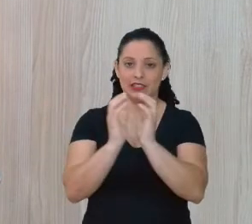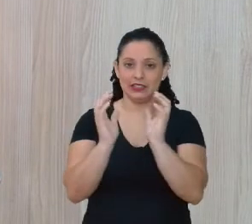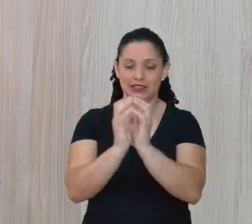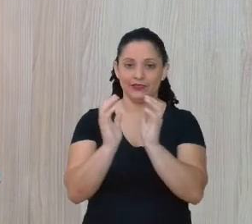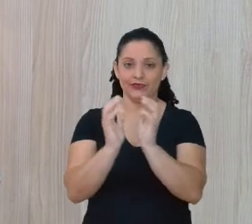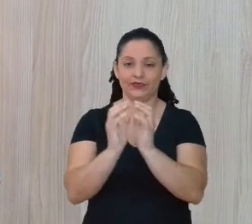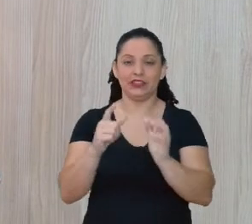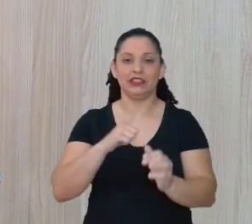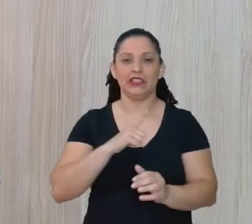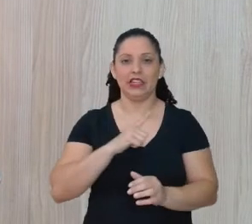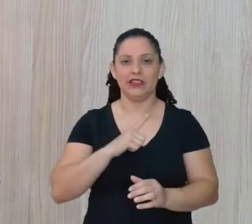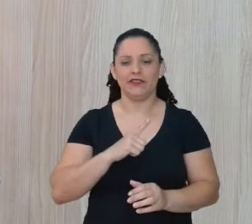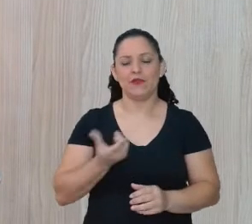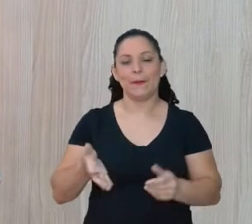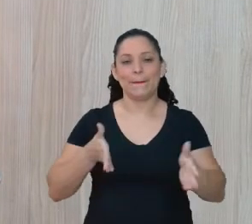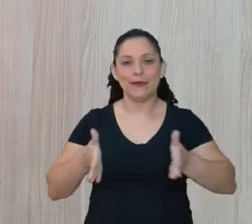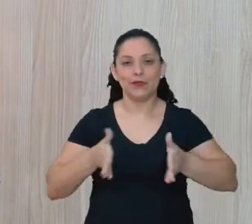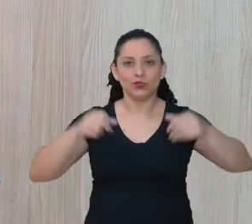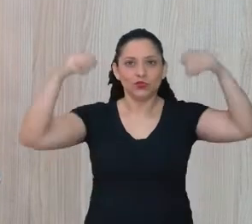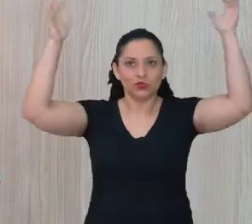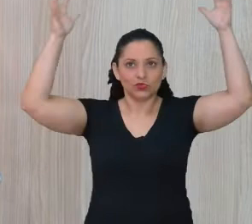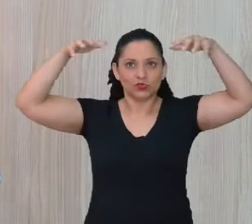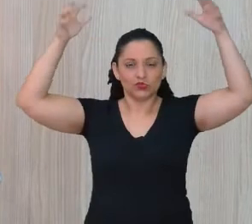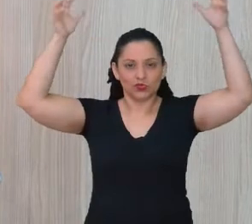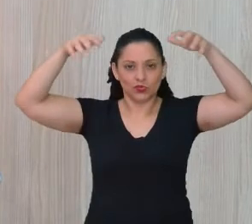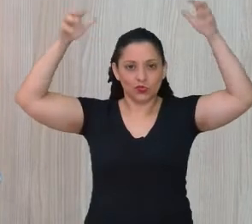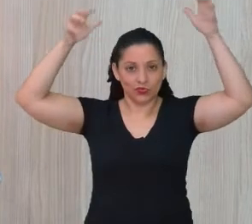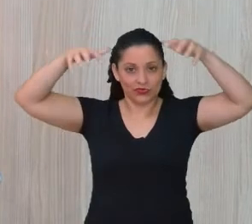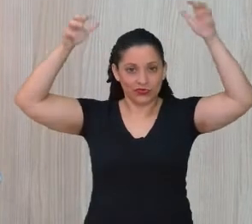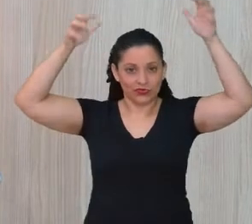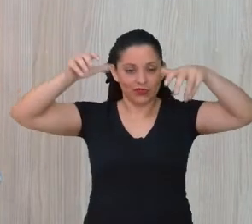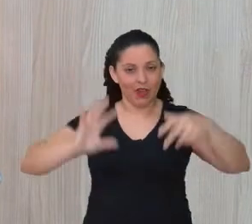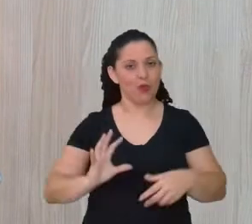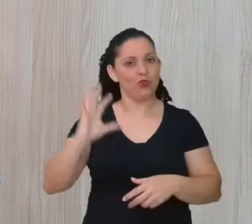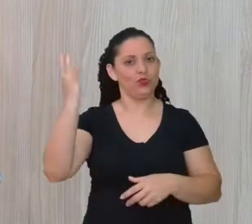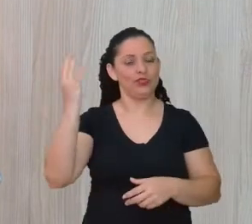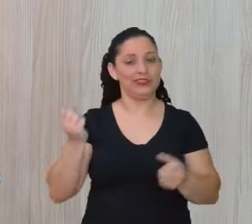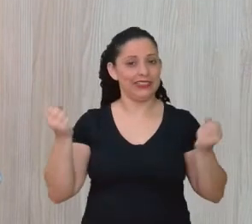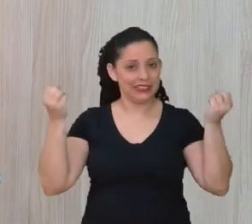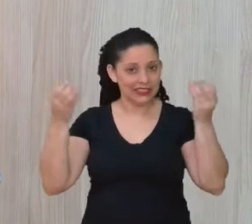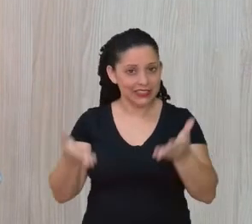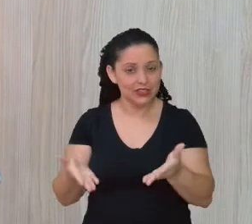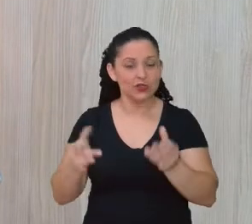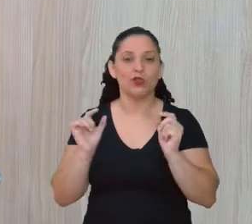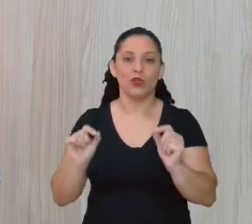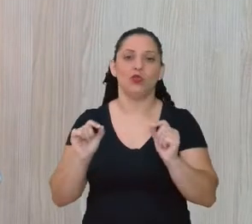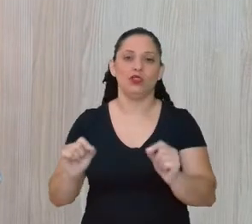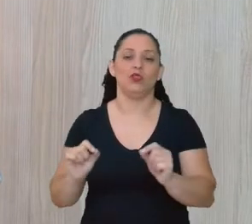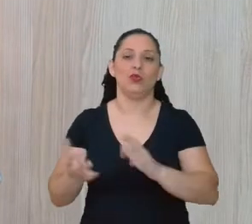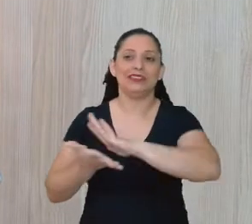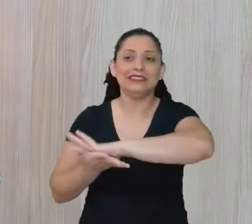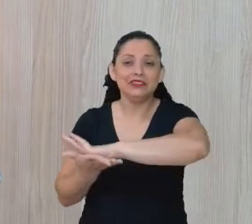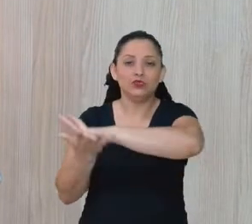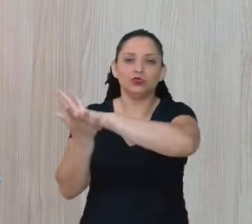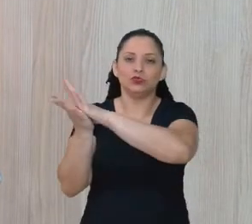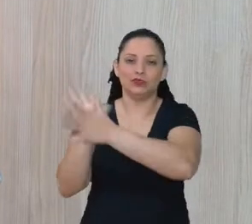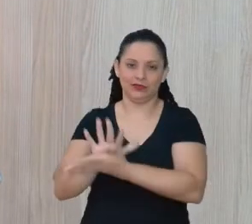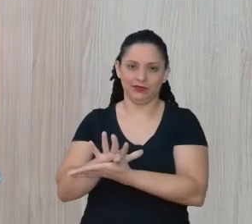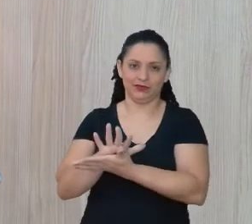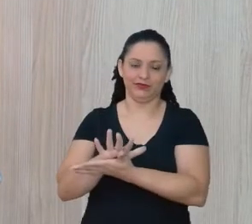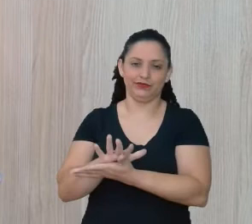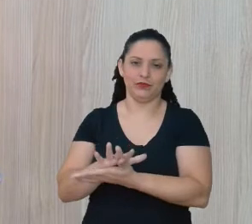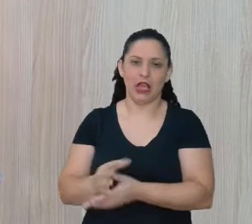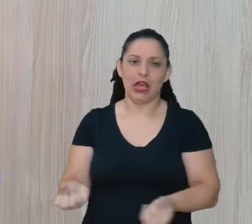aí das chuvas e tudo mais. E aí, isso aí pode ser considerado um desastre. Não